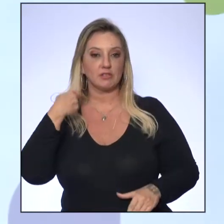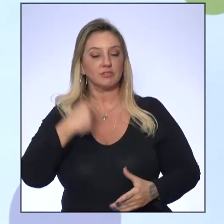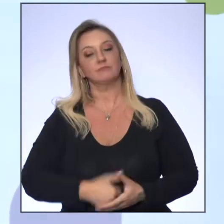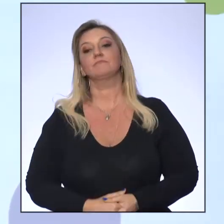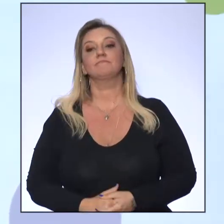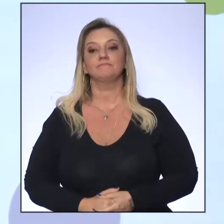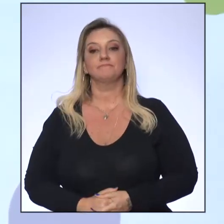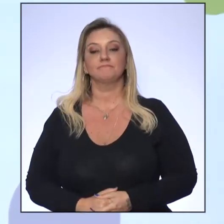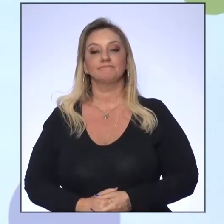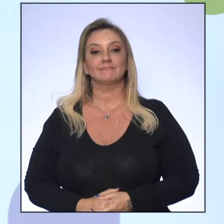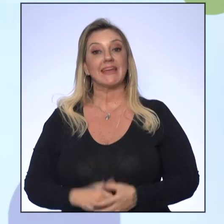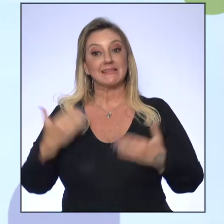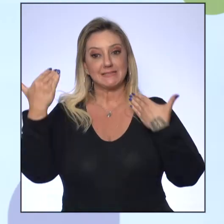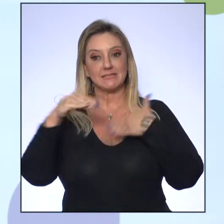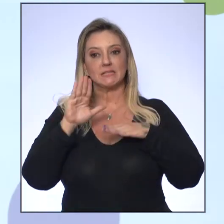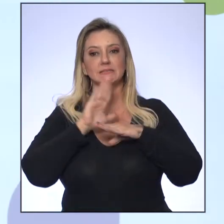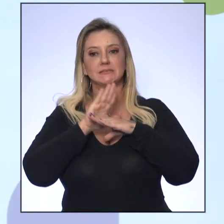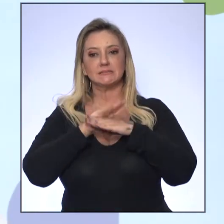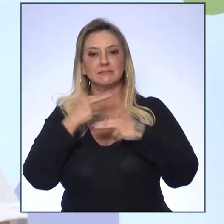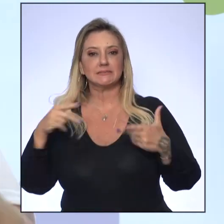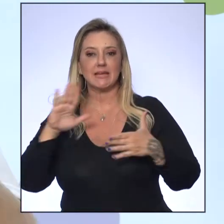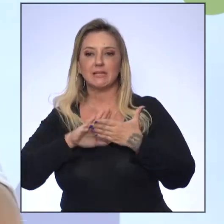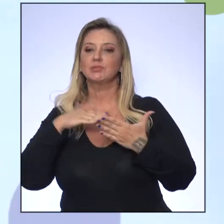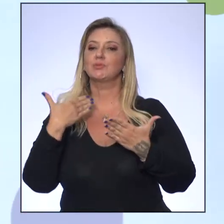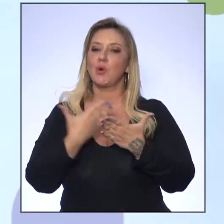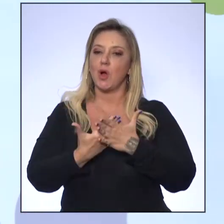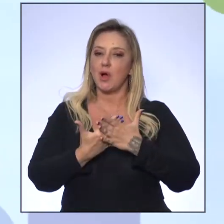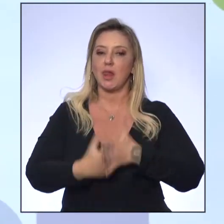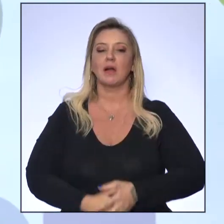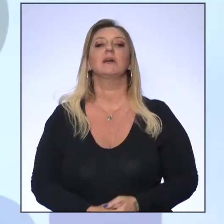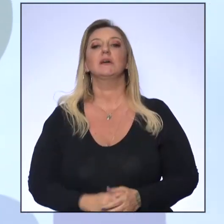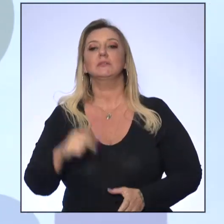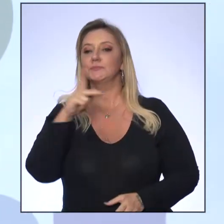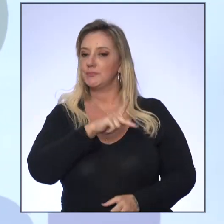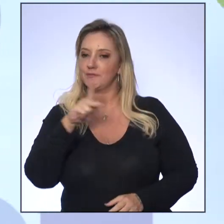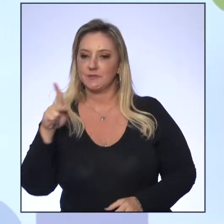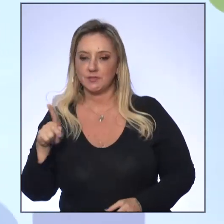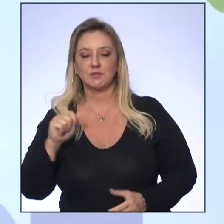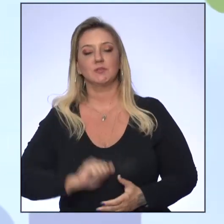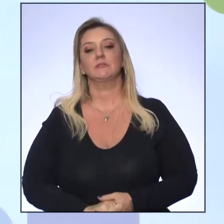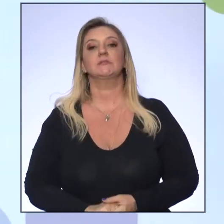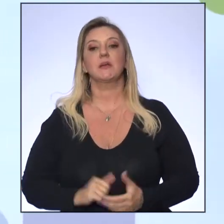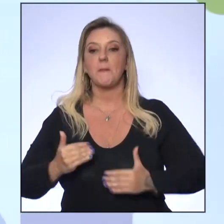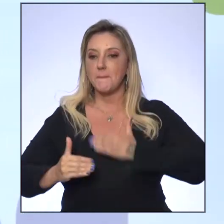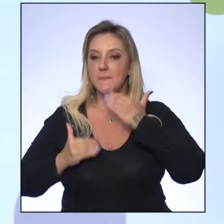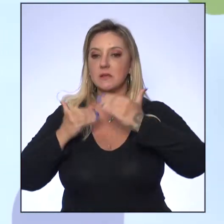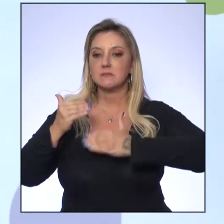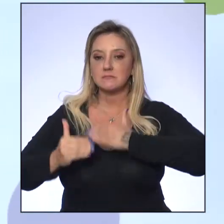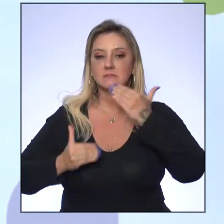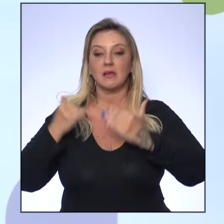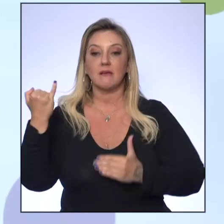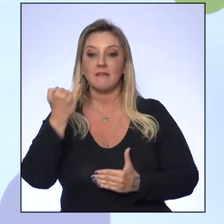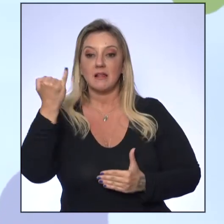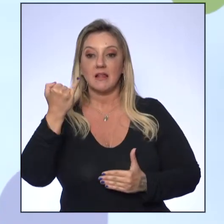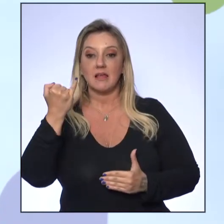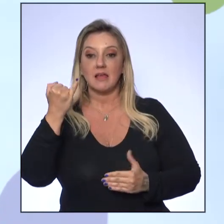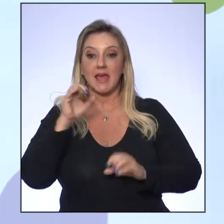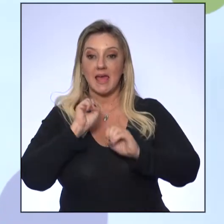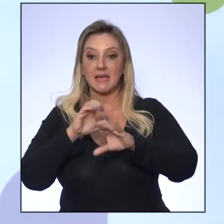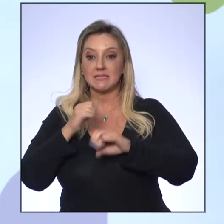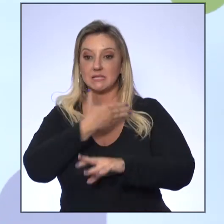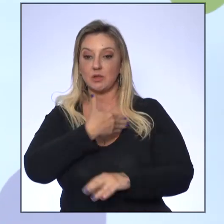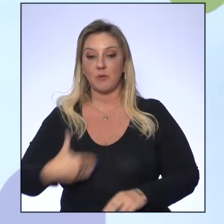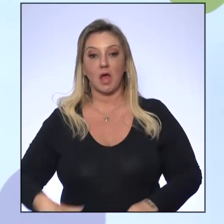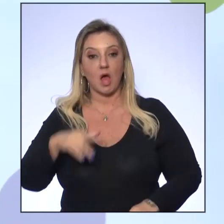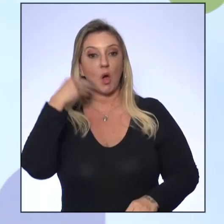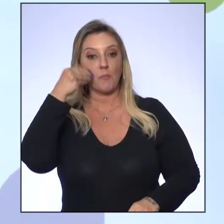que mais? Essa prova traz benefícios para a escola, para os professores, então é um processo que vem valorizar o ensino público. Essa